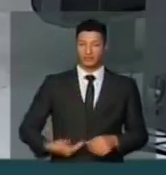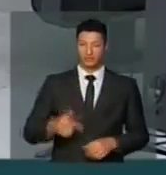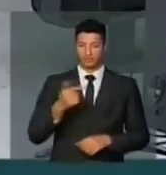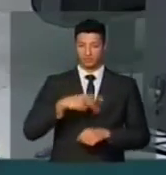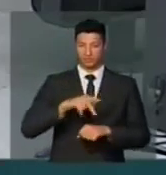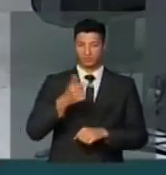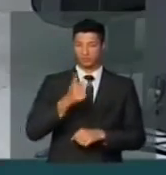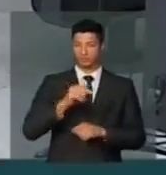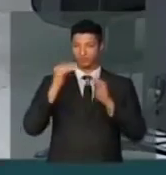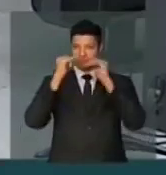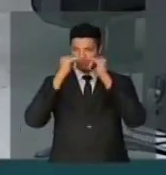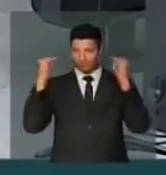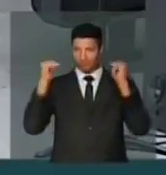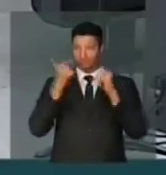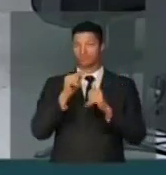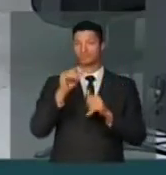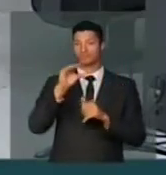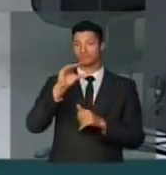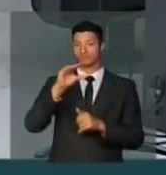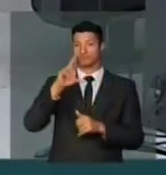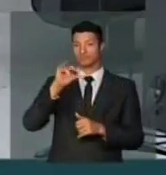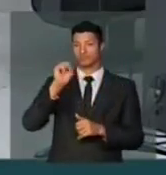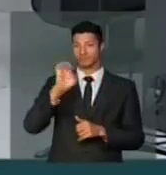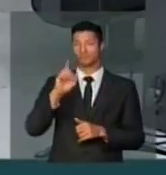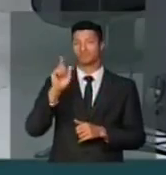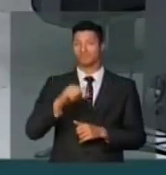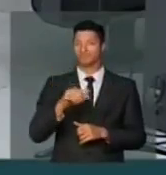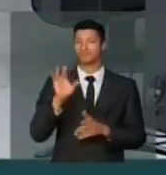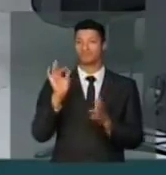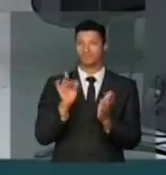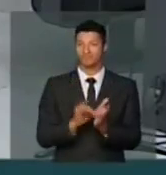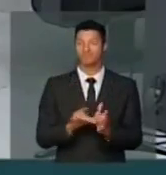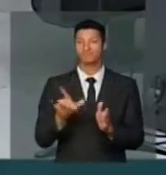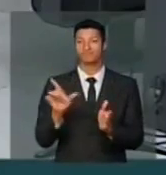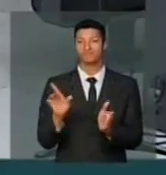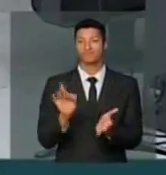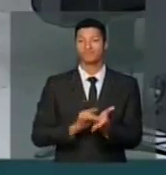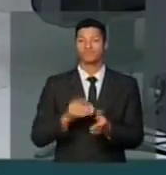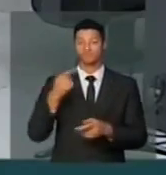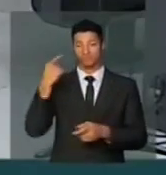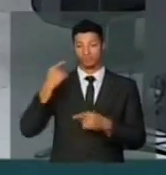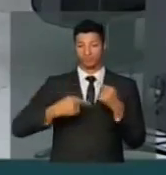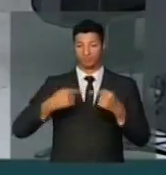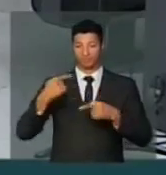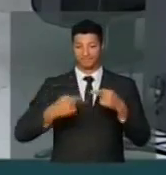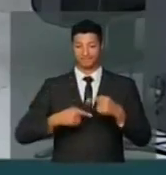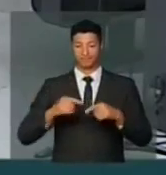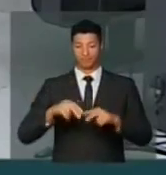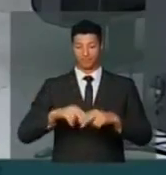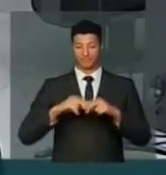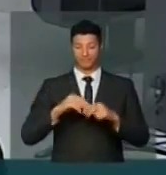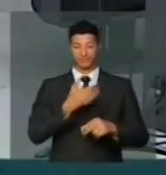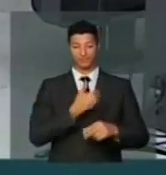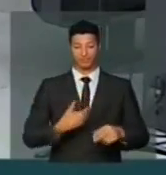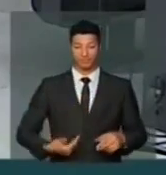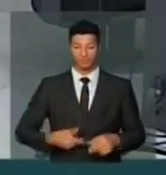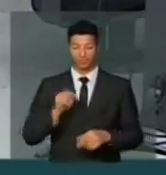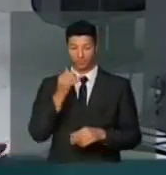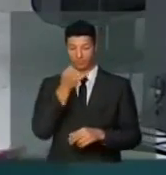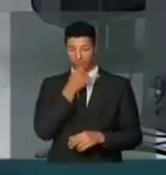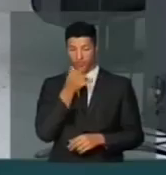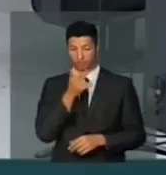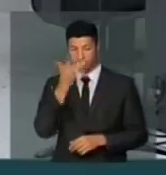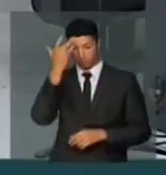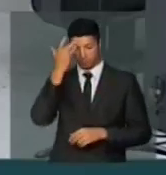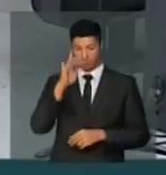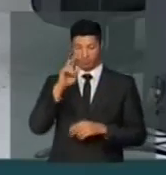país sem o horizonte. A crise é uma crise de legitimidade, uma crise política, muito em função de um governo que infelizmente não